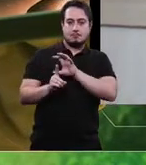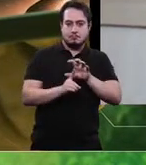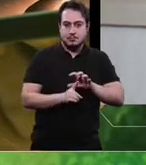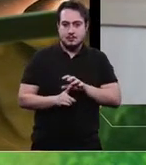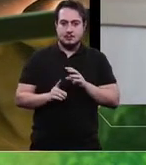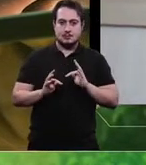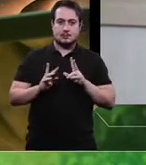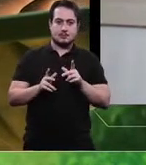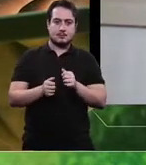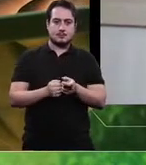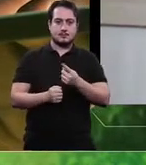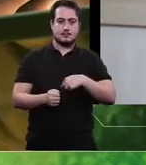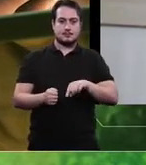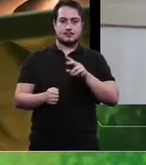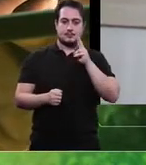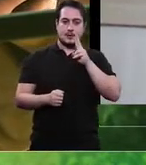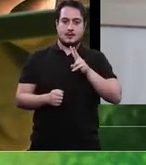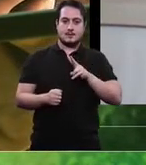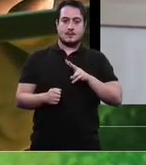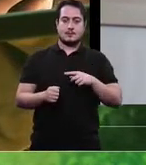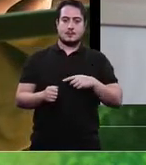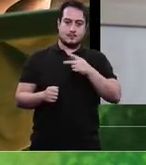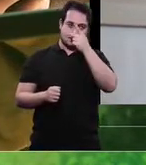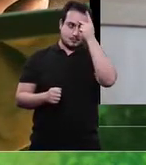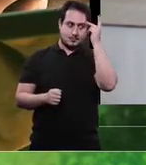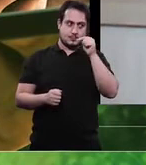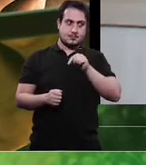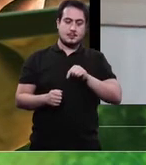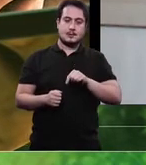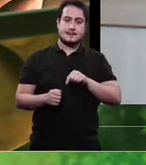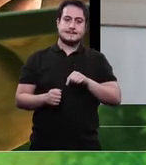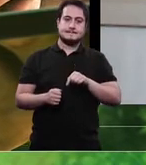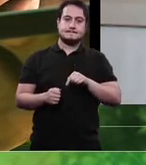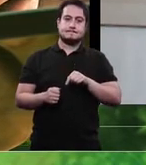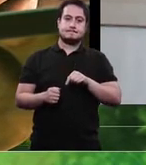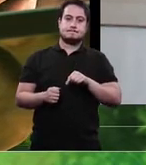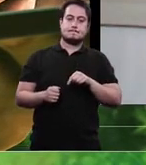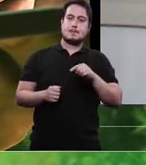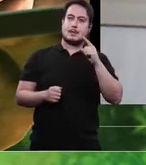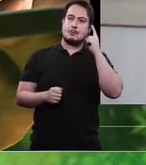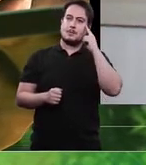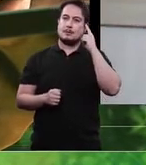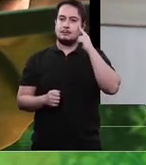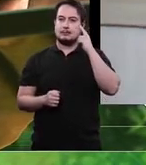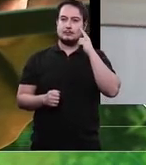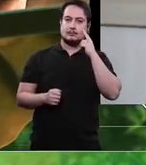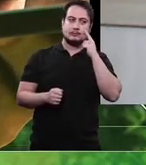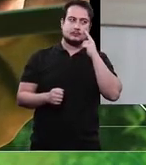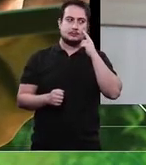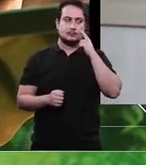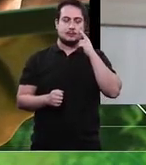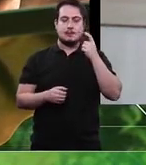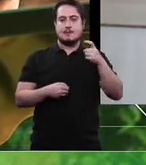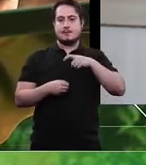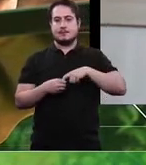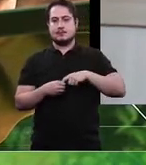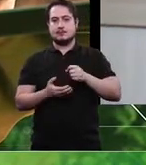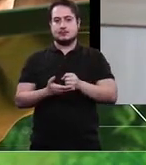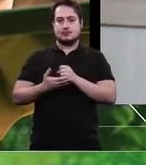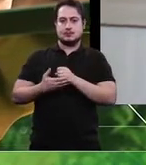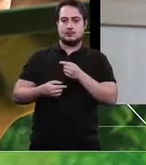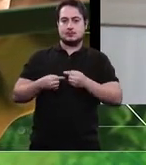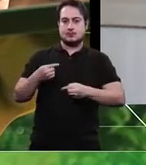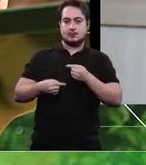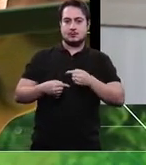nós vemos algumas autoridades do Estado meio que cedendo a isso e voltando atrás em